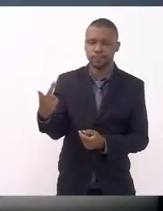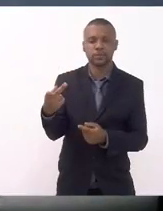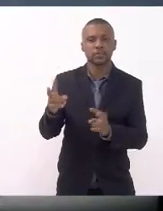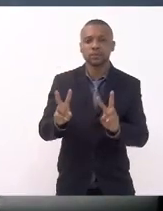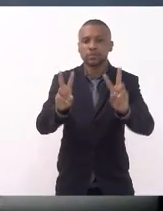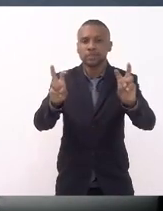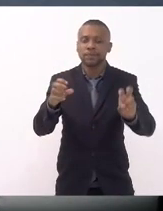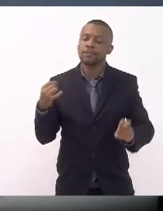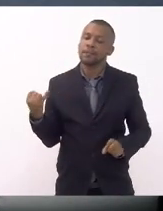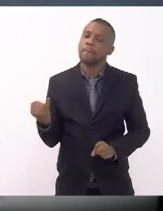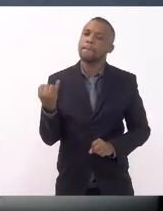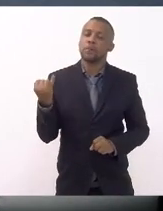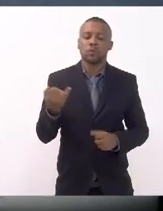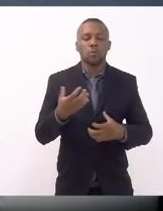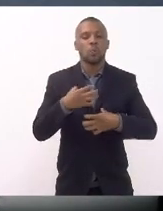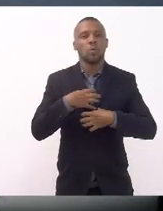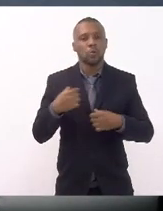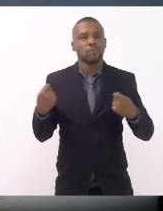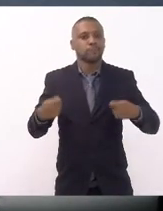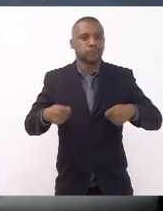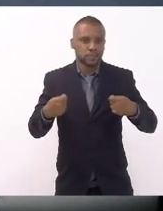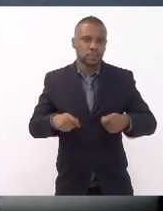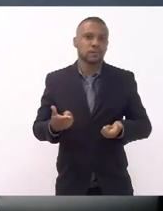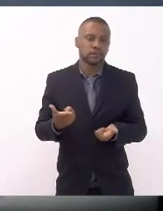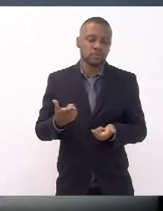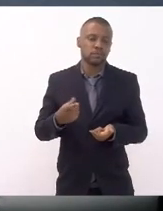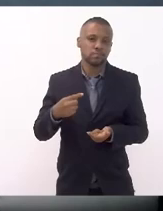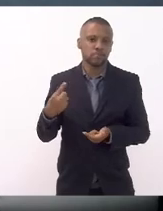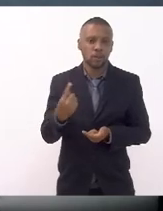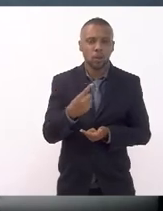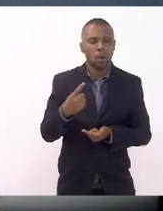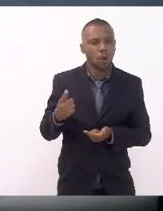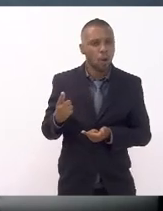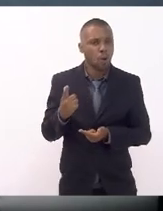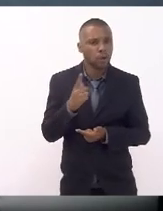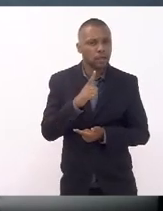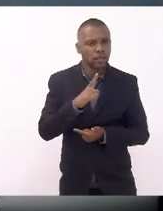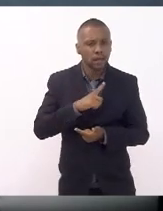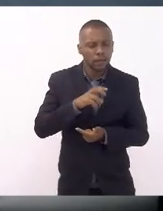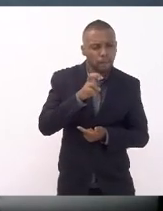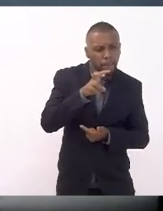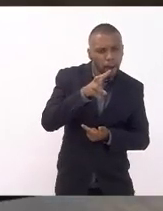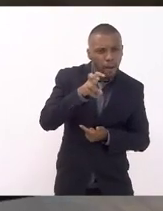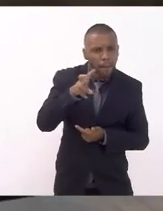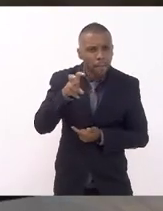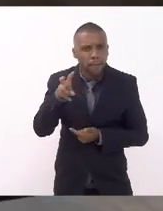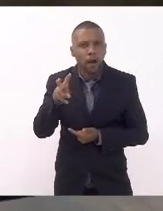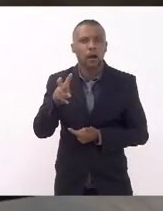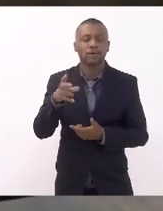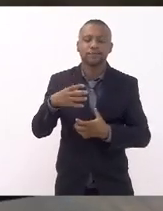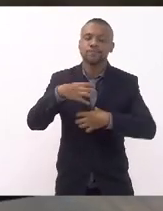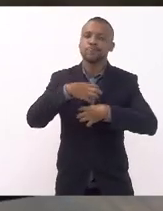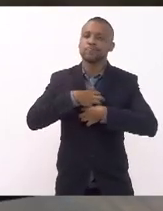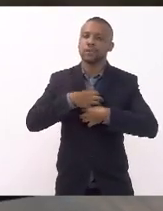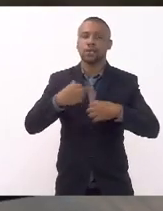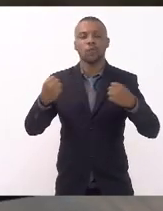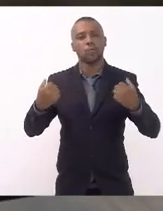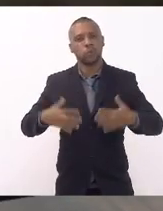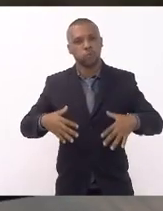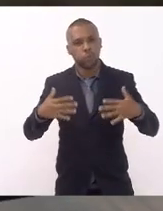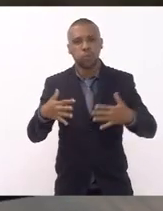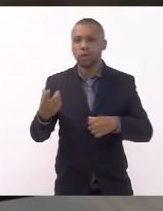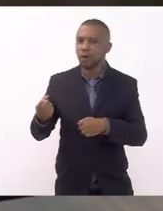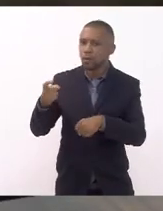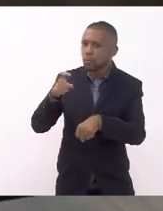tão caro e tão necessário para o que a gente está vendo de imensa dor, um